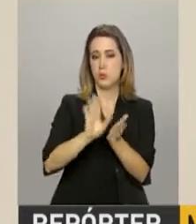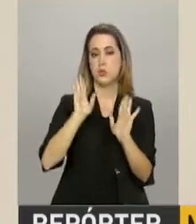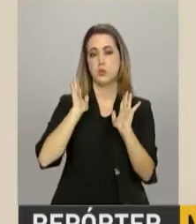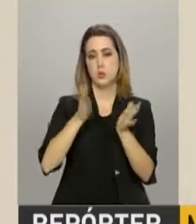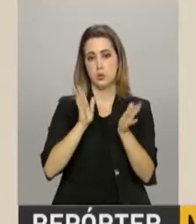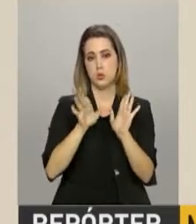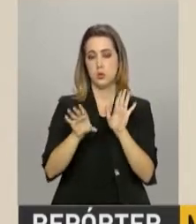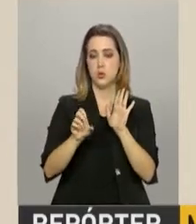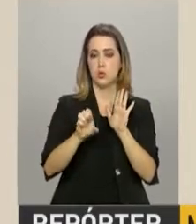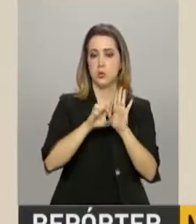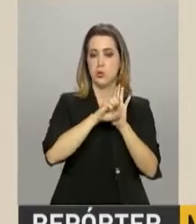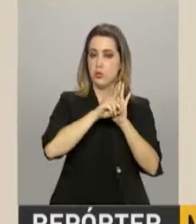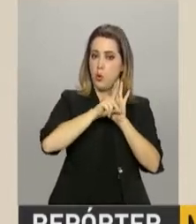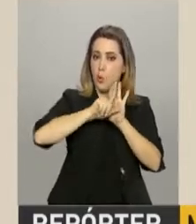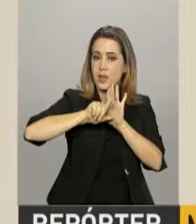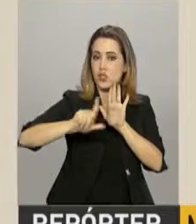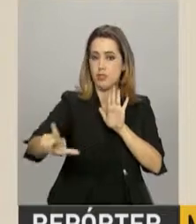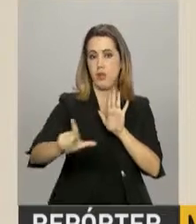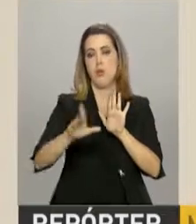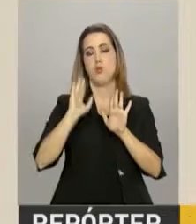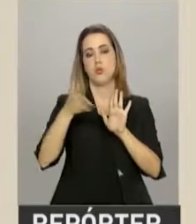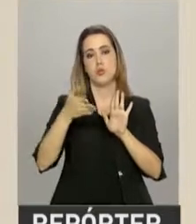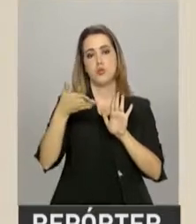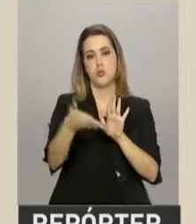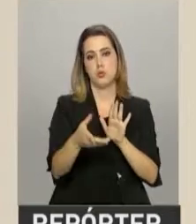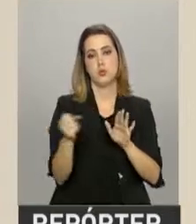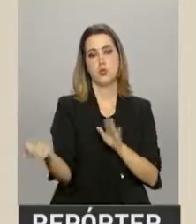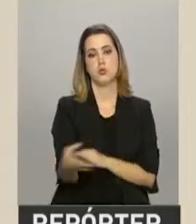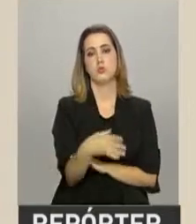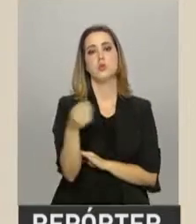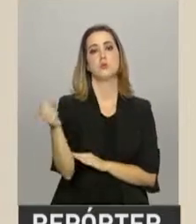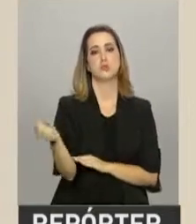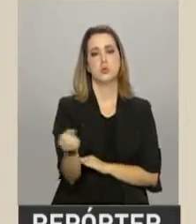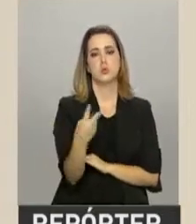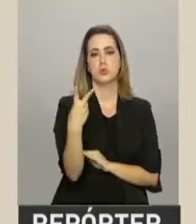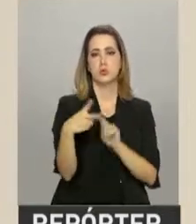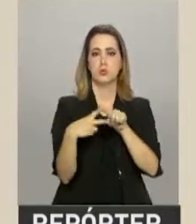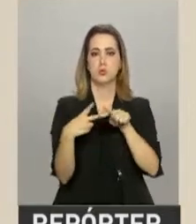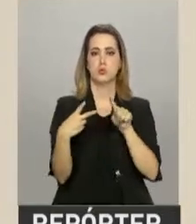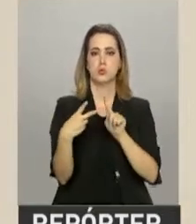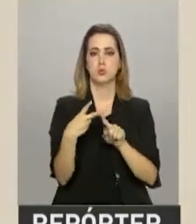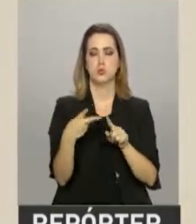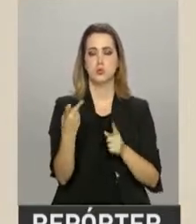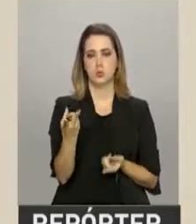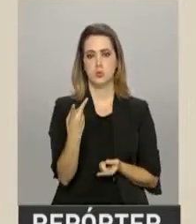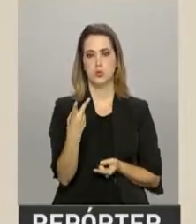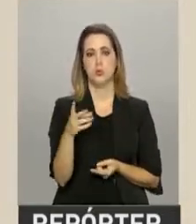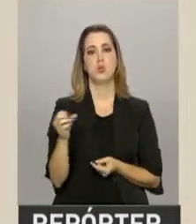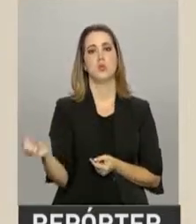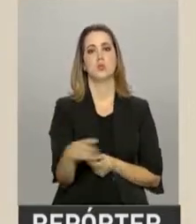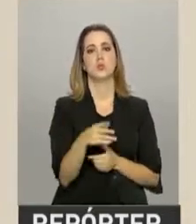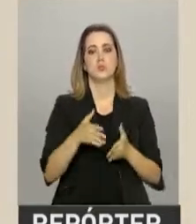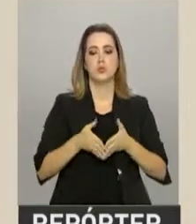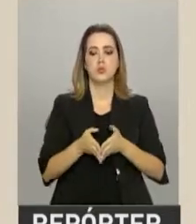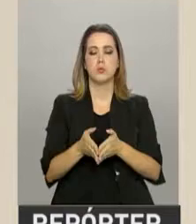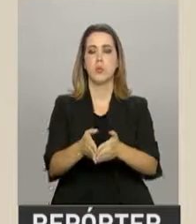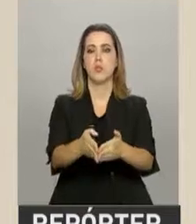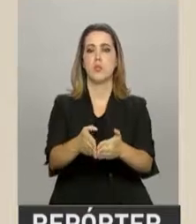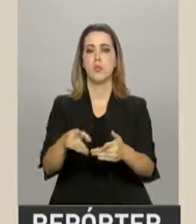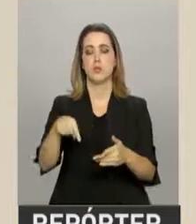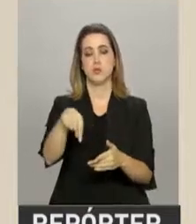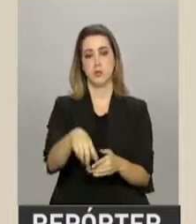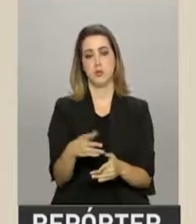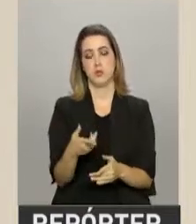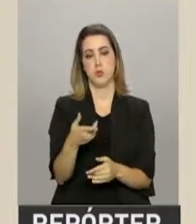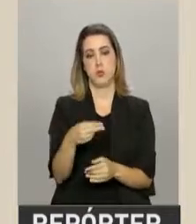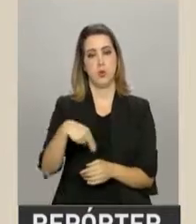editais agora em dezembro para 2 novos contratos, para 2 novos terminais também, lá no porto de Santarém, no norte do